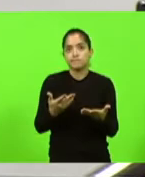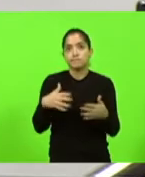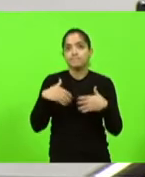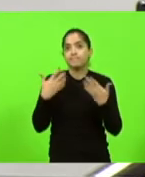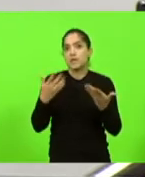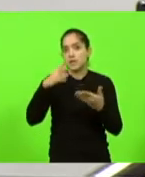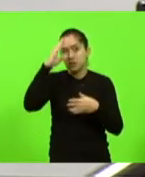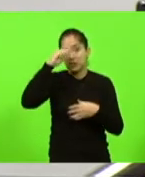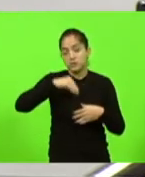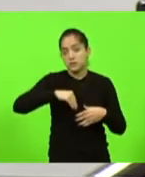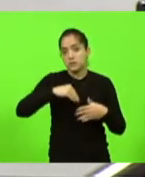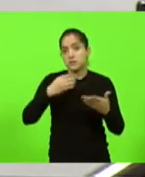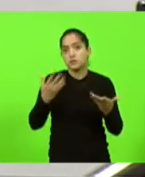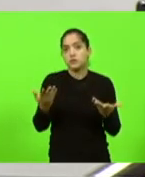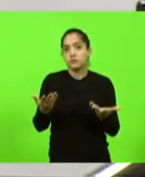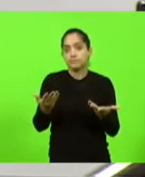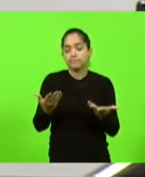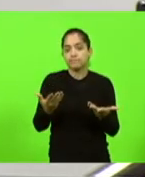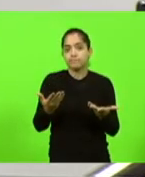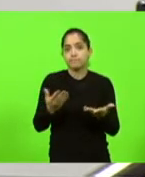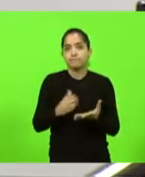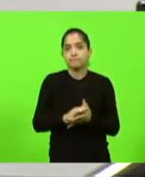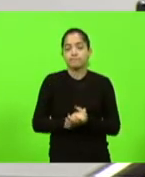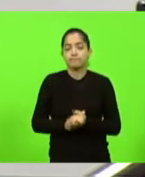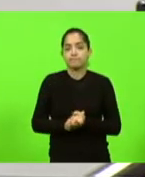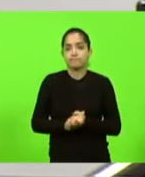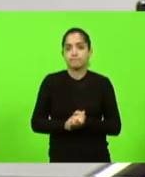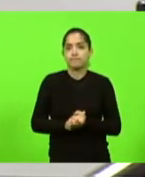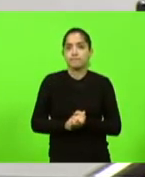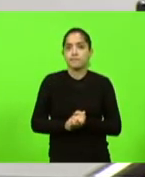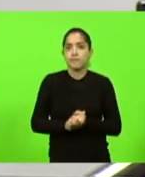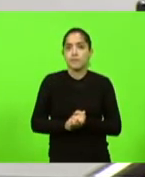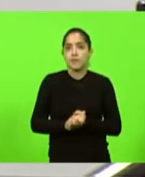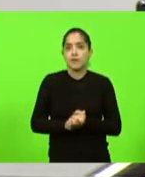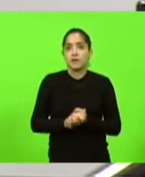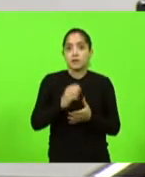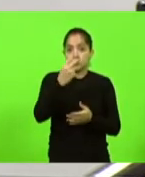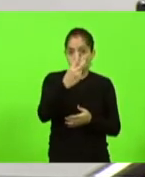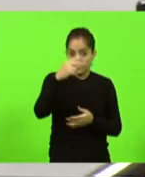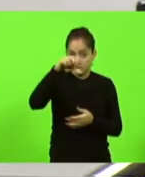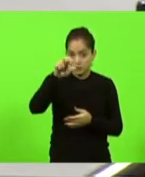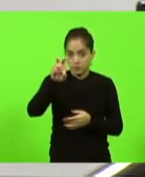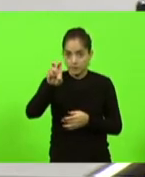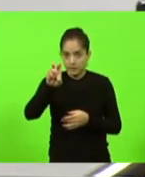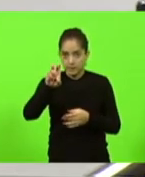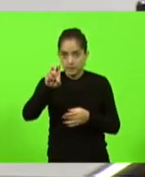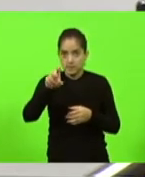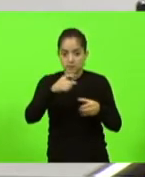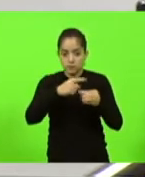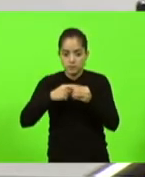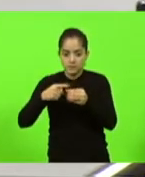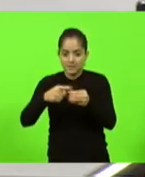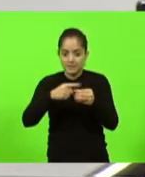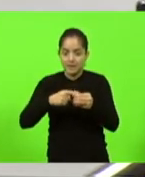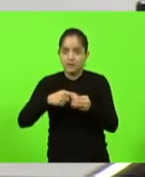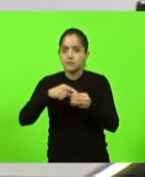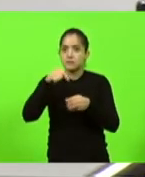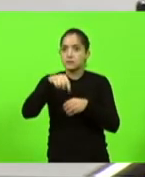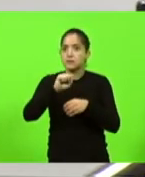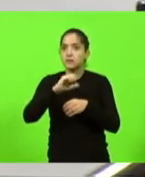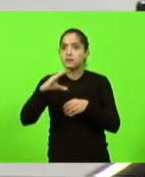desiste. Leve-se em conta de que dos 295 municípios de Santa Catarina, deputado Mauro de Nadal, nós